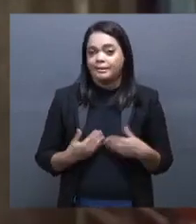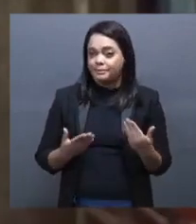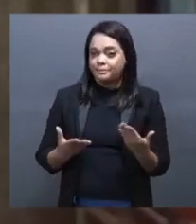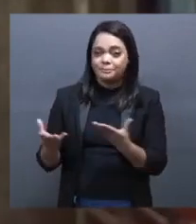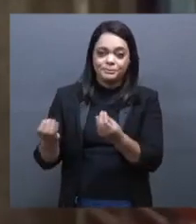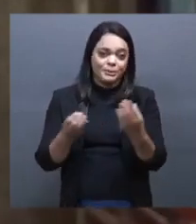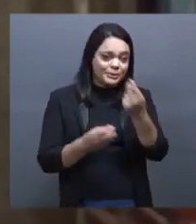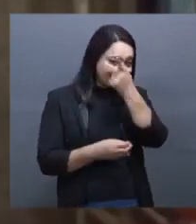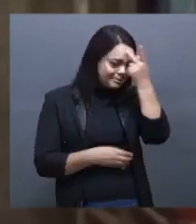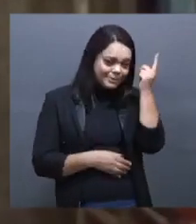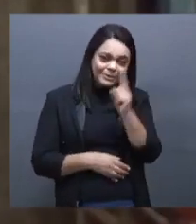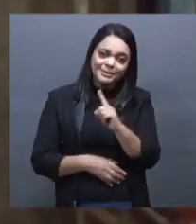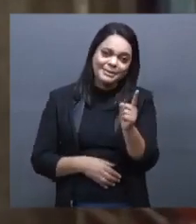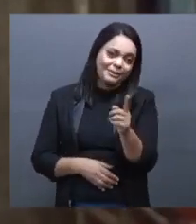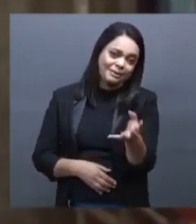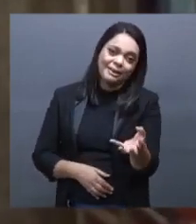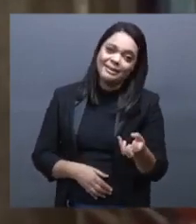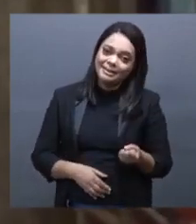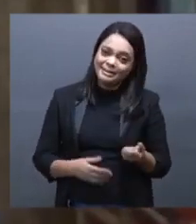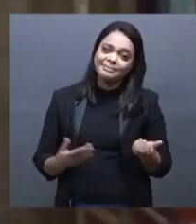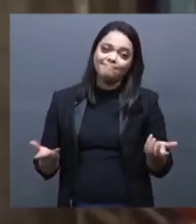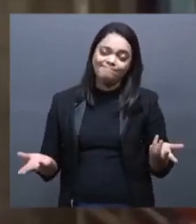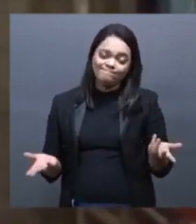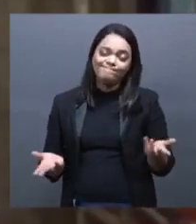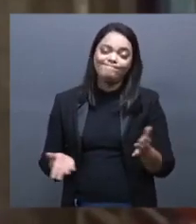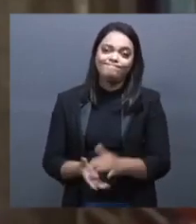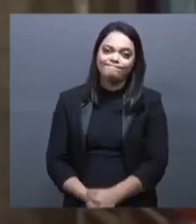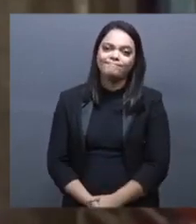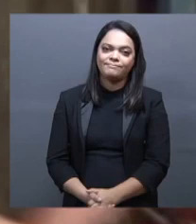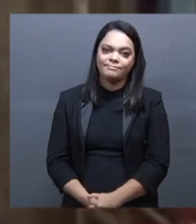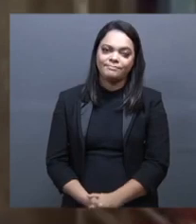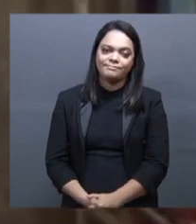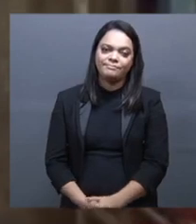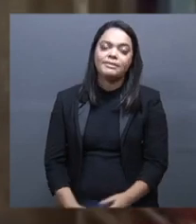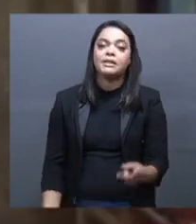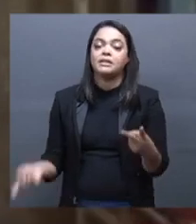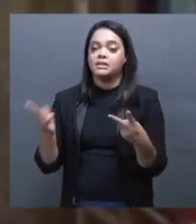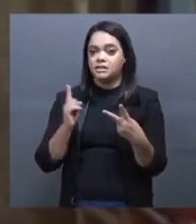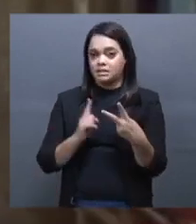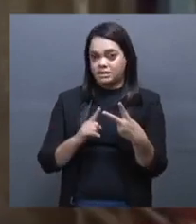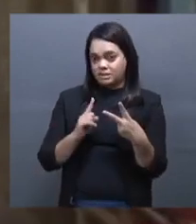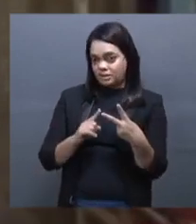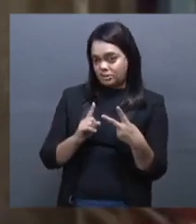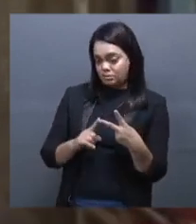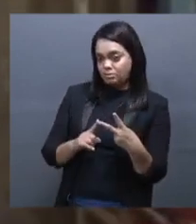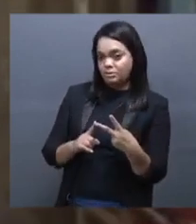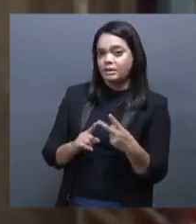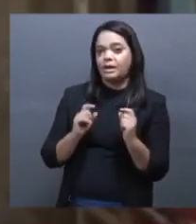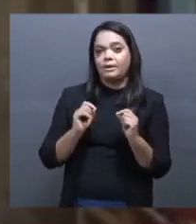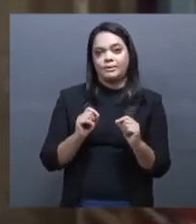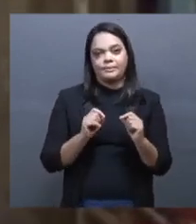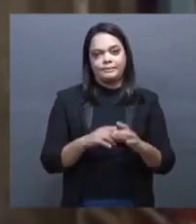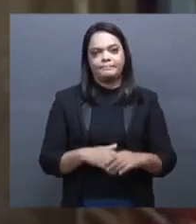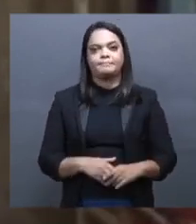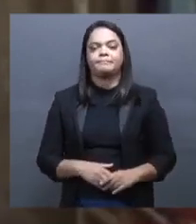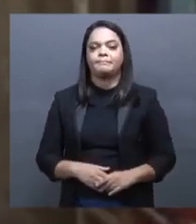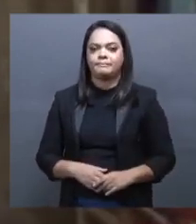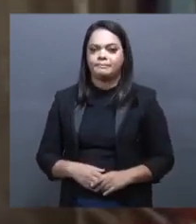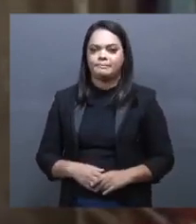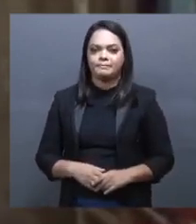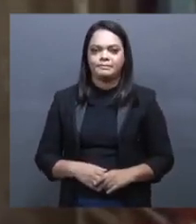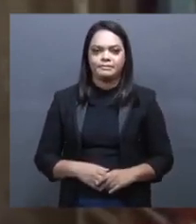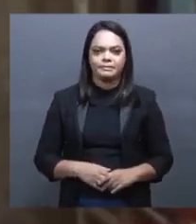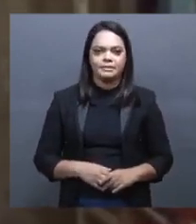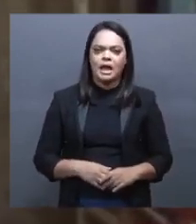que muita gente fica fora desse pacote. Uma segunda medida aqui mencionada, que é